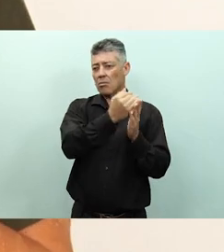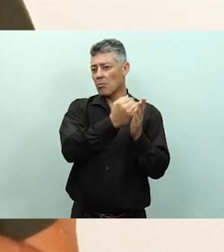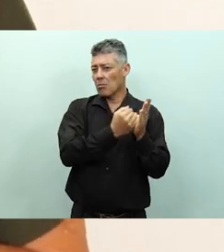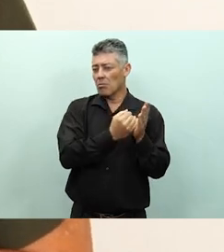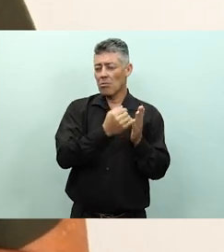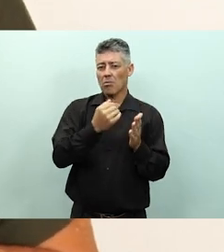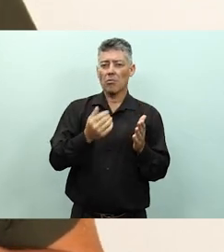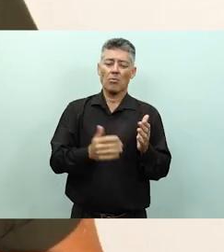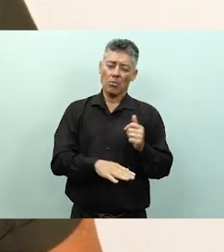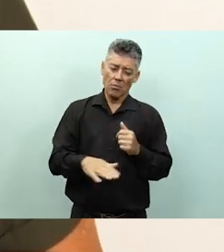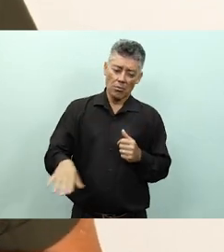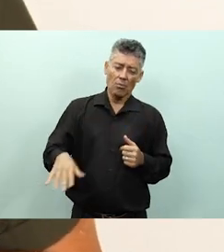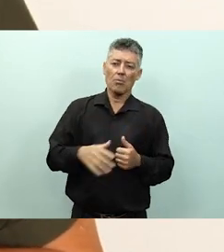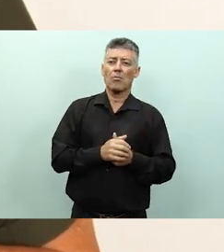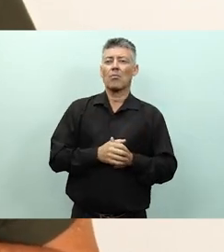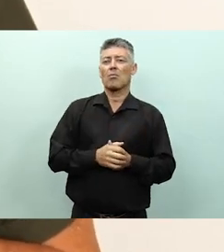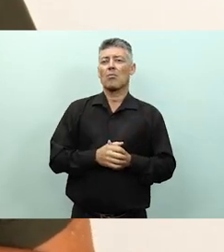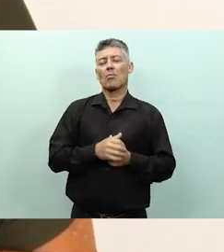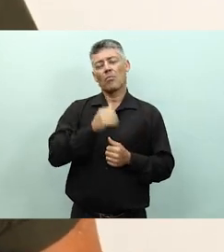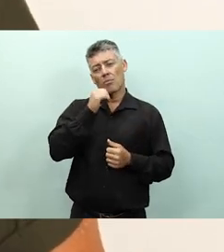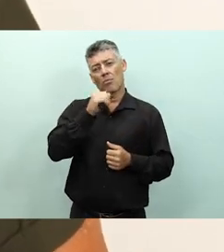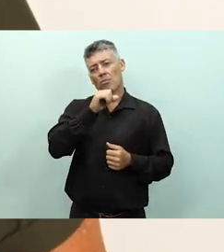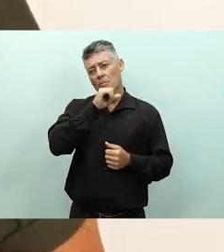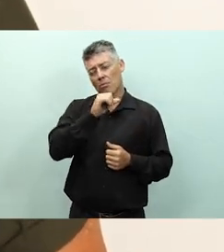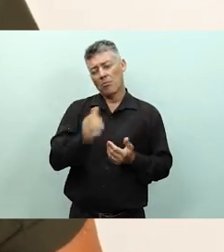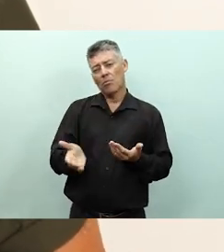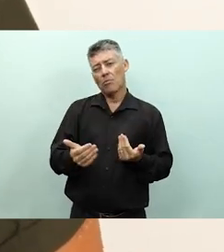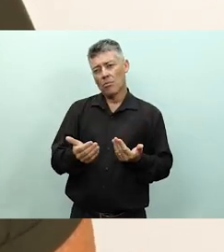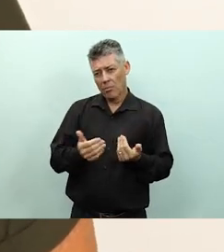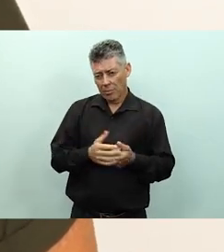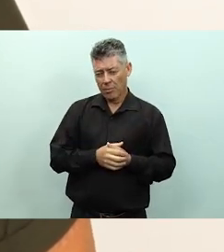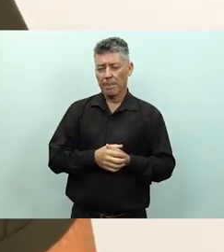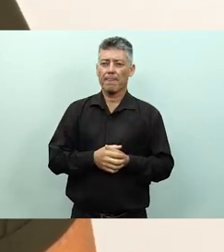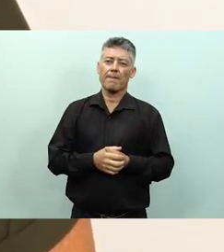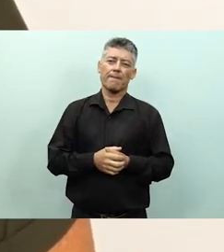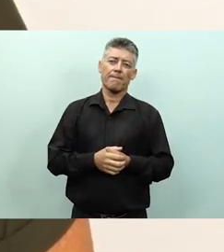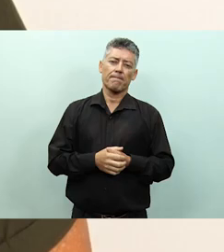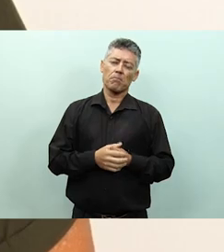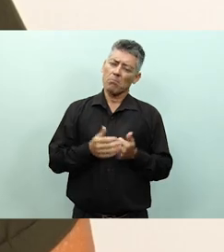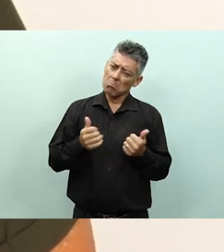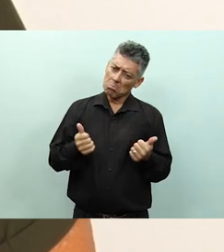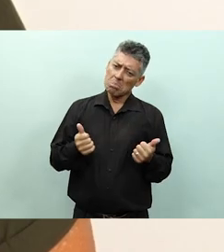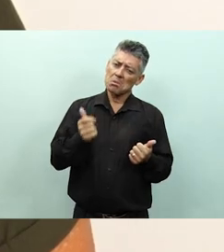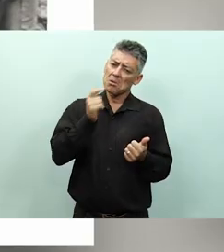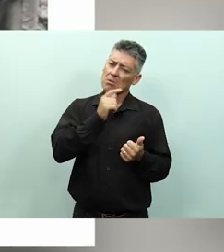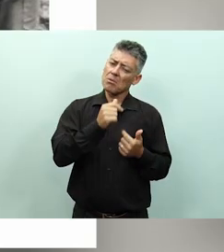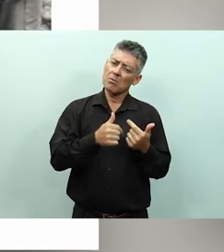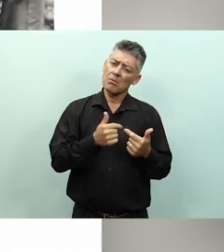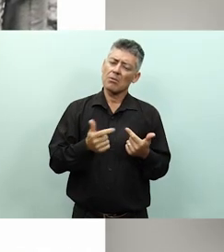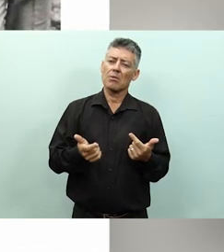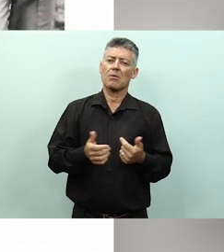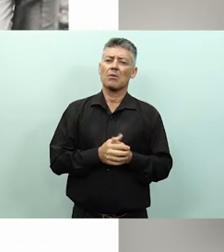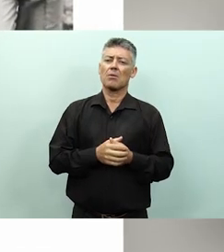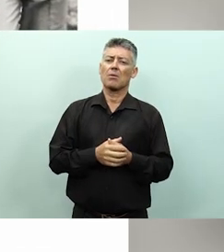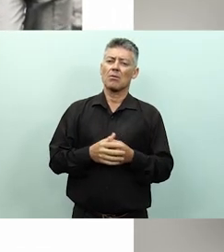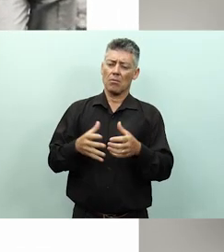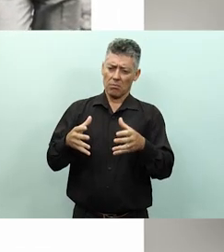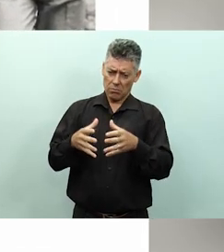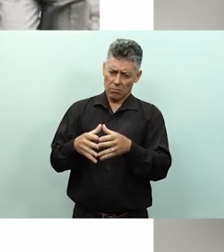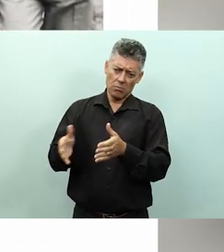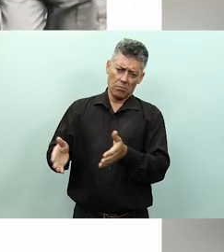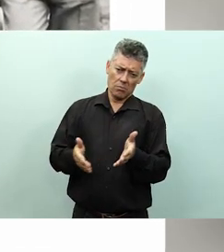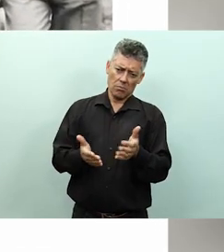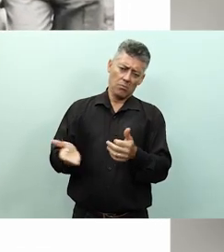para crianças, para mães, para jovens. Era essa faixa que ela trabalhava. Durante o mandato, após